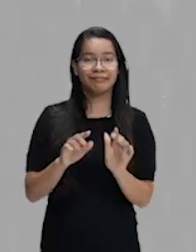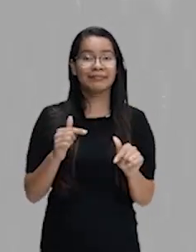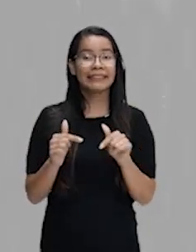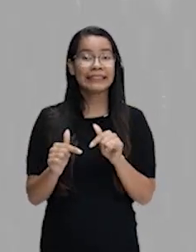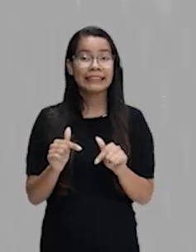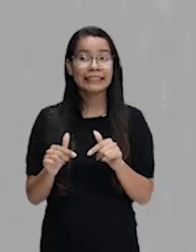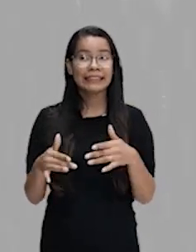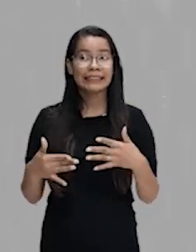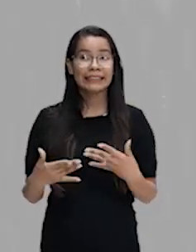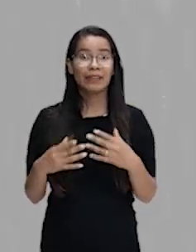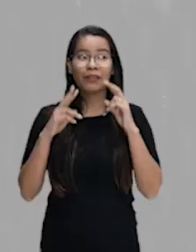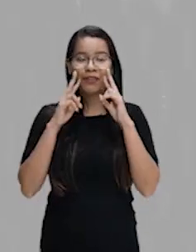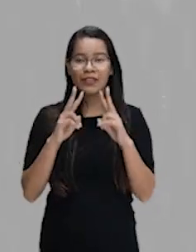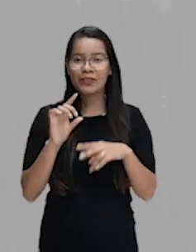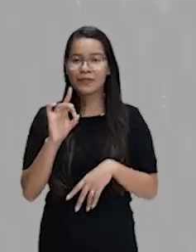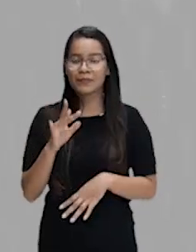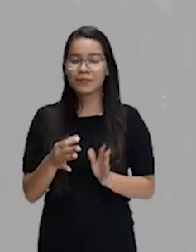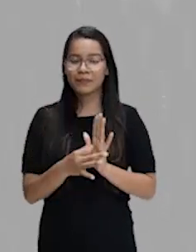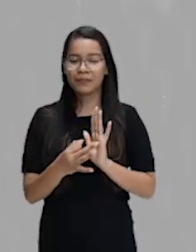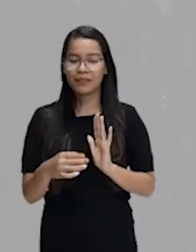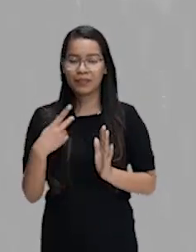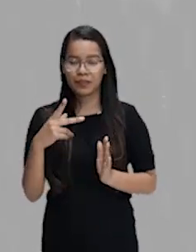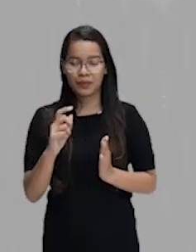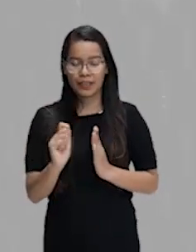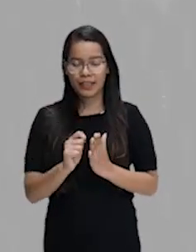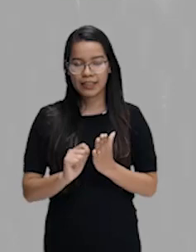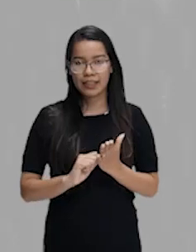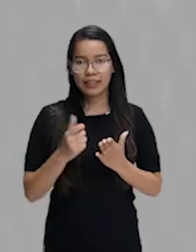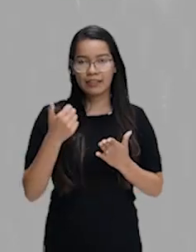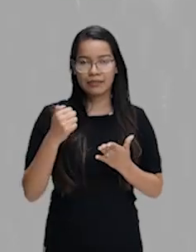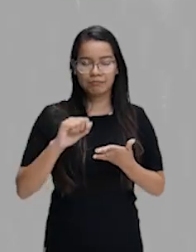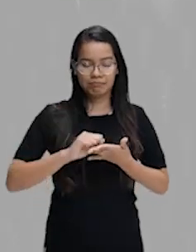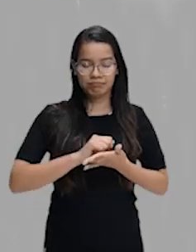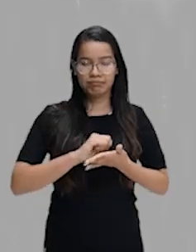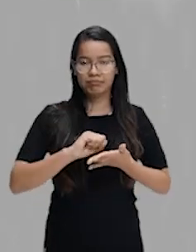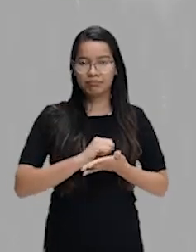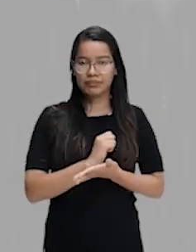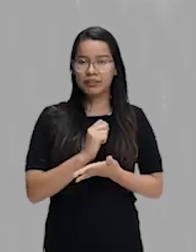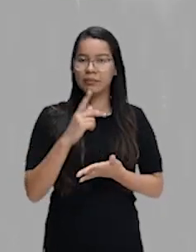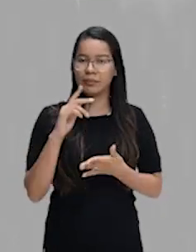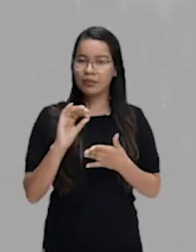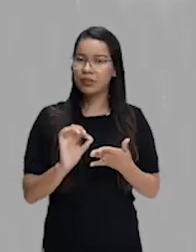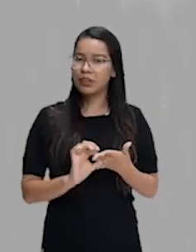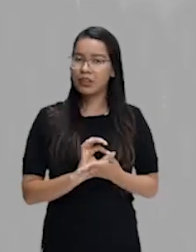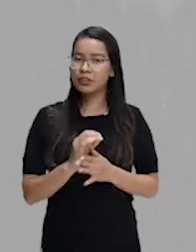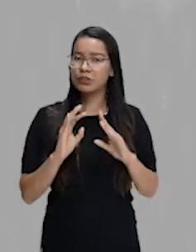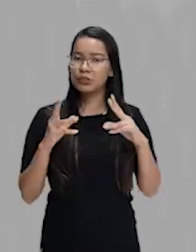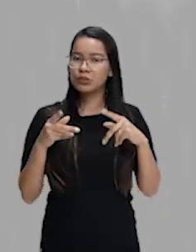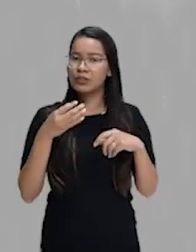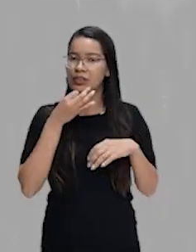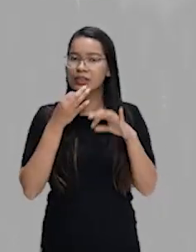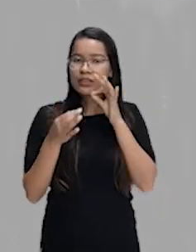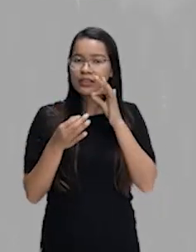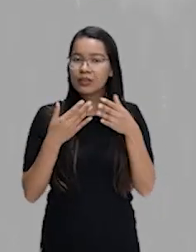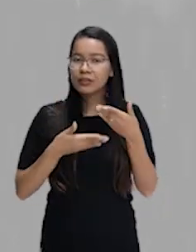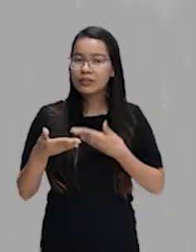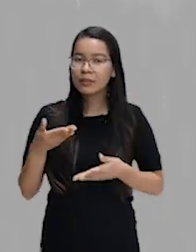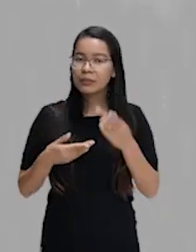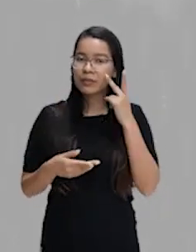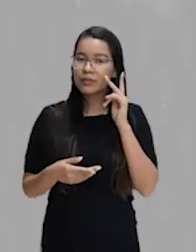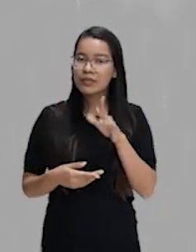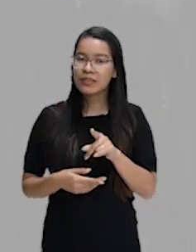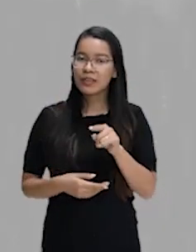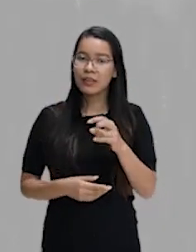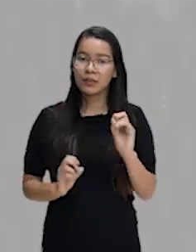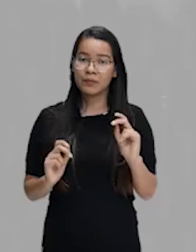certo? Então, olha só a dica, pega o teu caderno, pega a caneta, pega o teu material para anotar as dicas que eu vou te dar nessa aula de hoje,